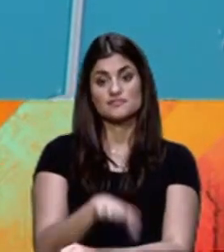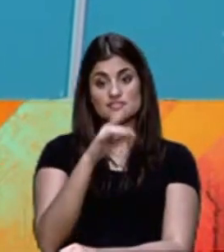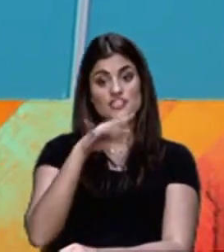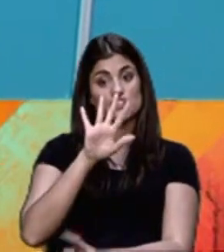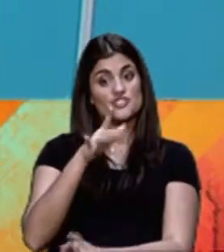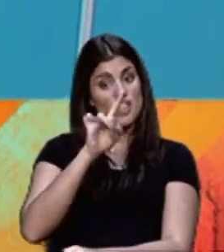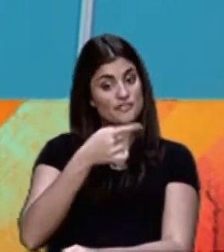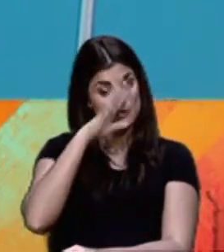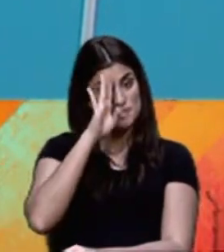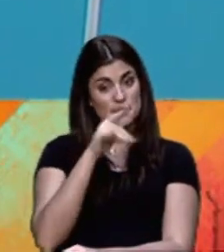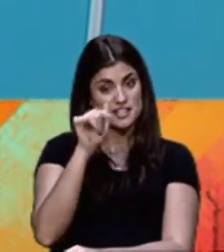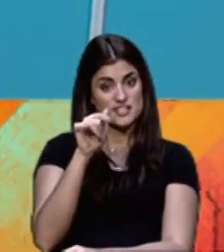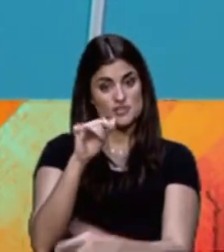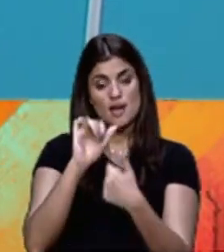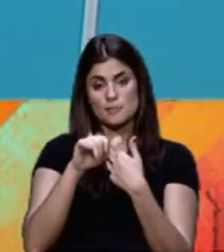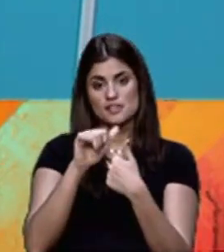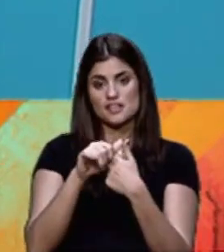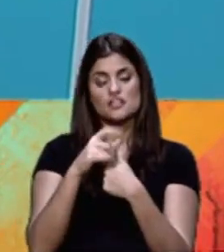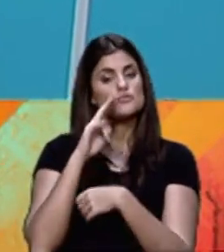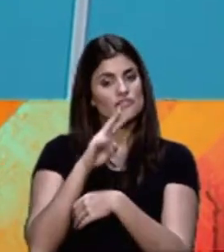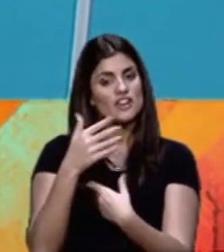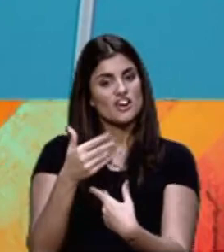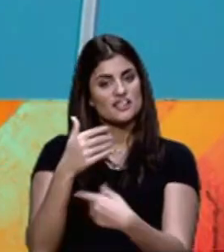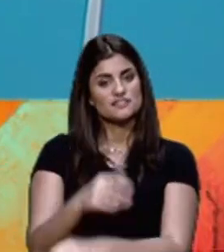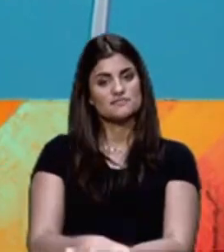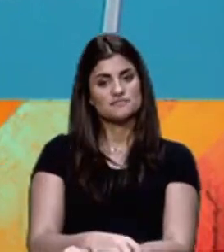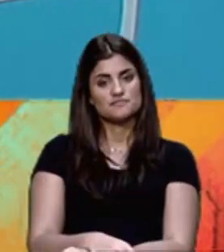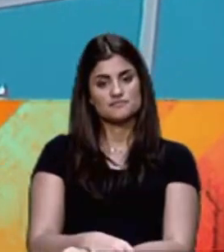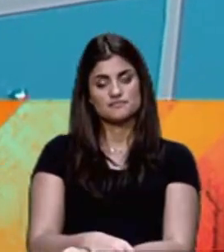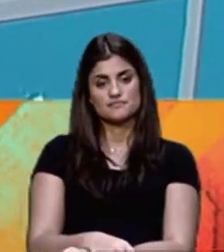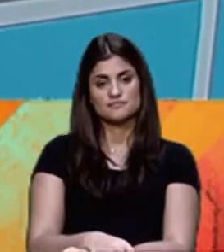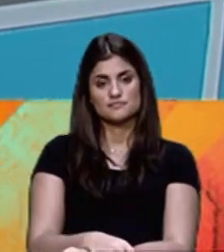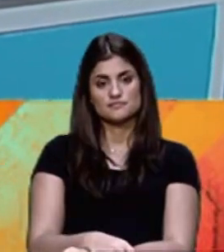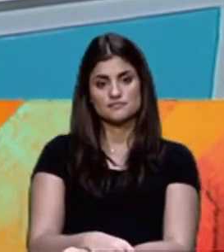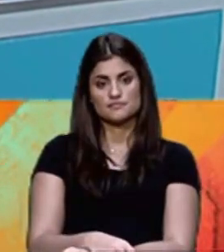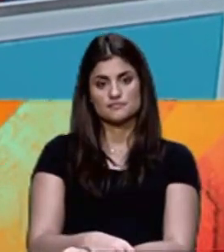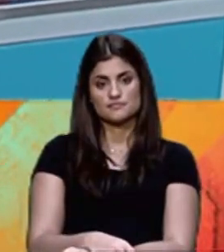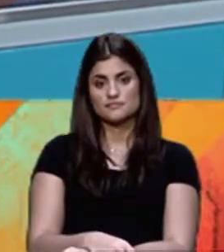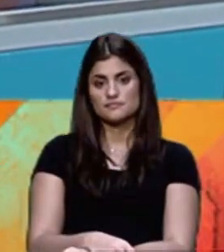há milagres. Temos aqui a nossa batatinha, estão a ver? E vamos então colocá-la.